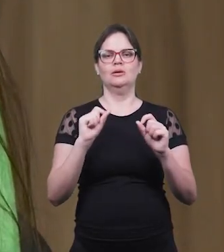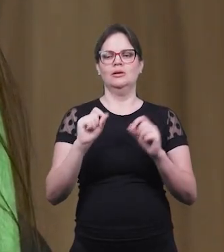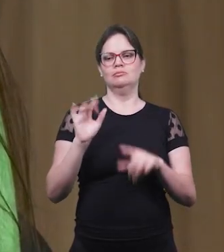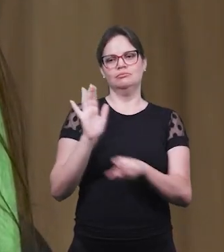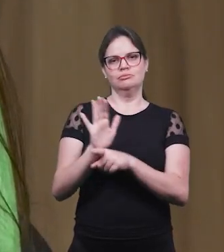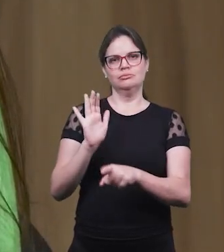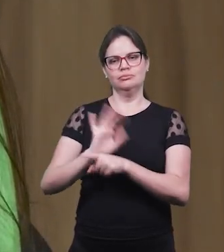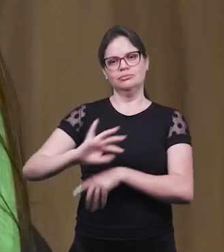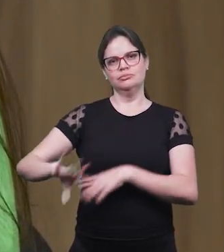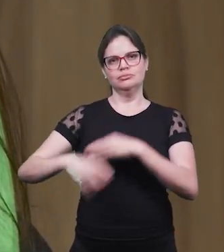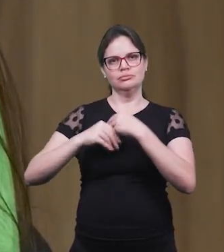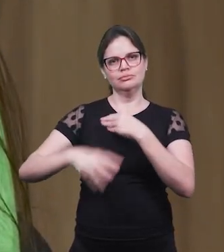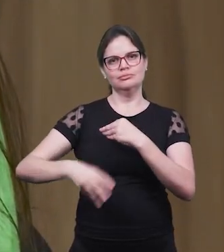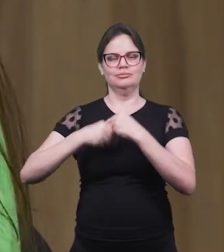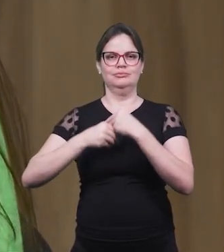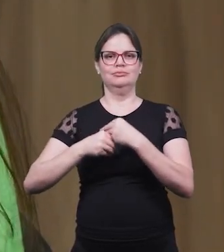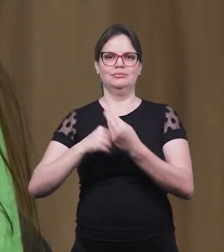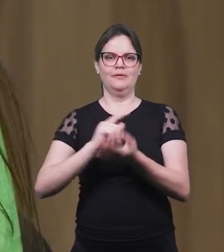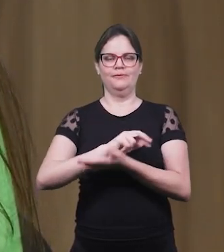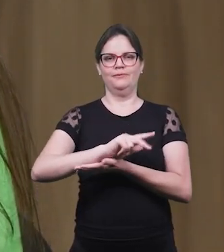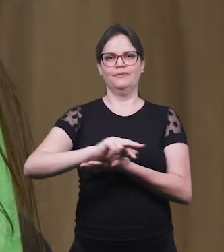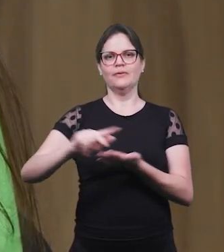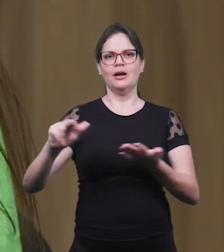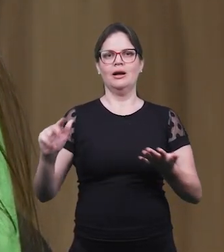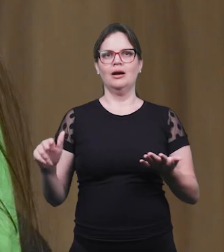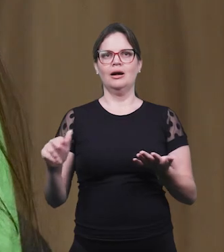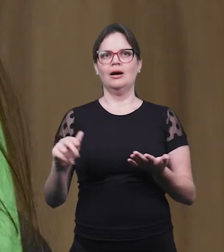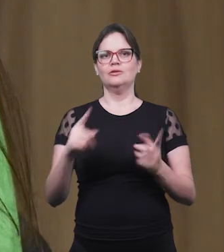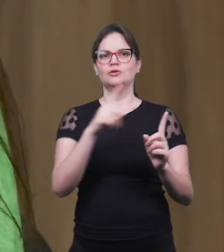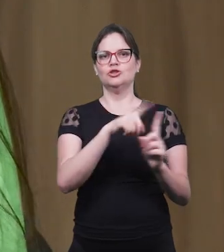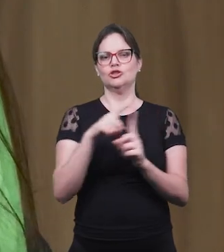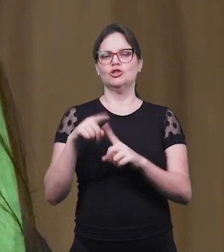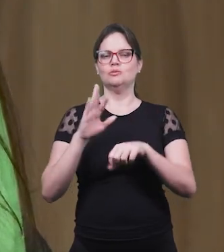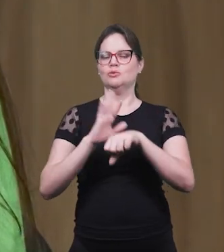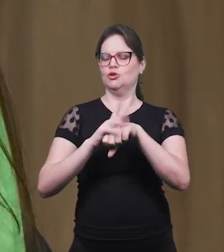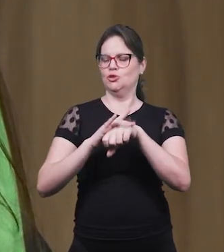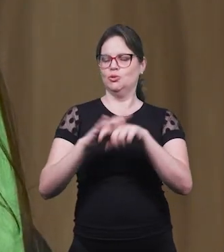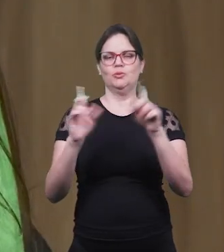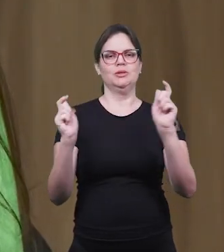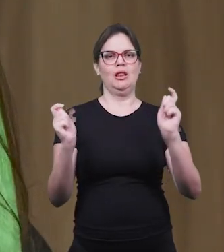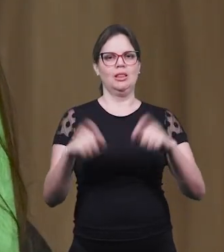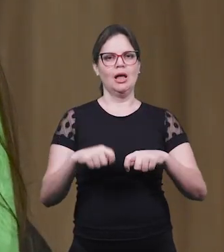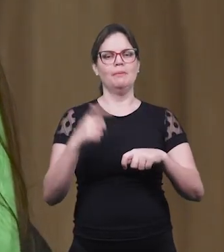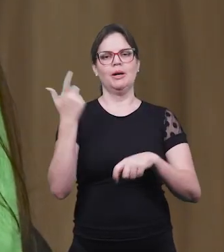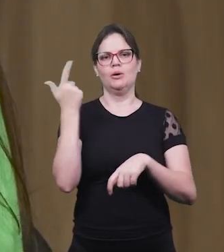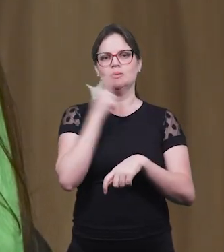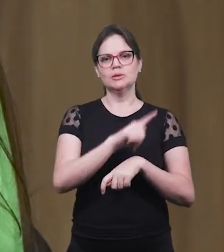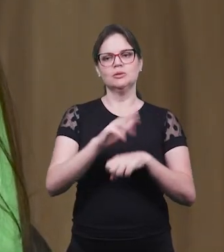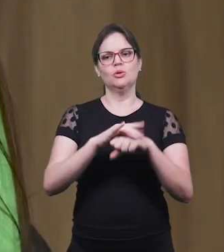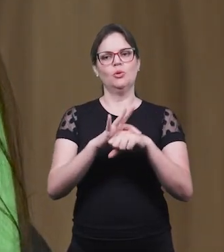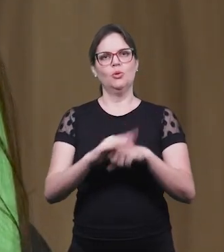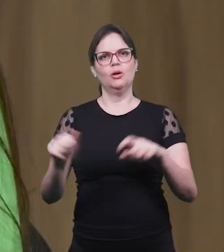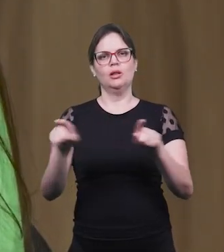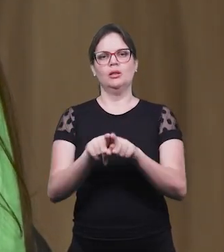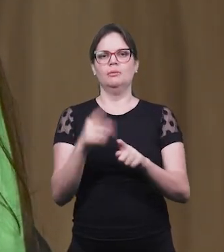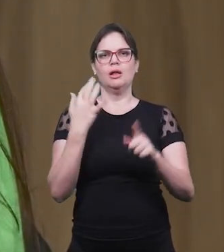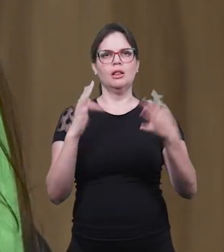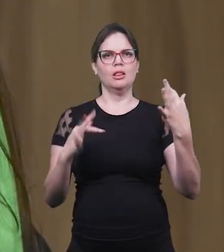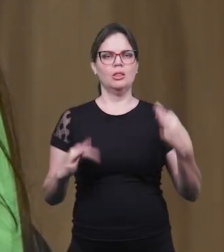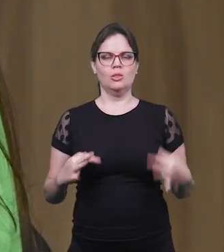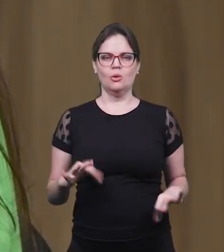é um complemento em vários tipos de doenças, né, de comorbidades, de